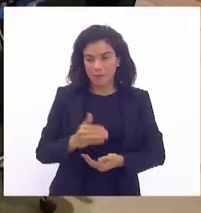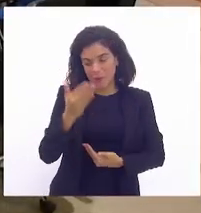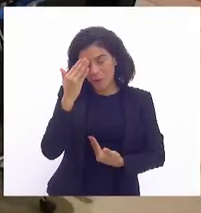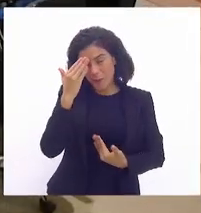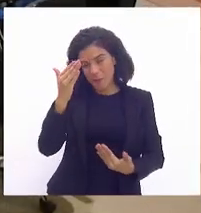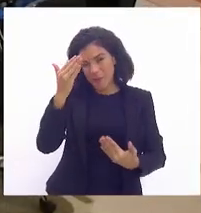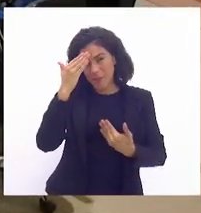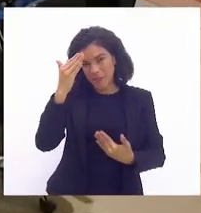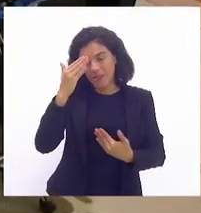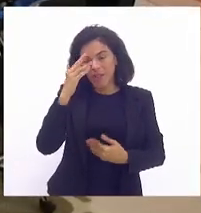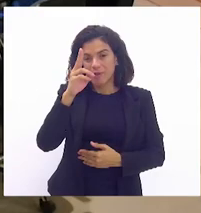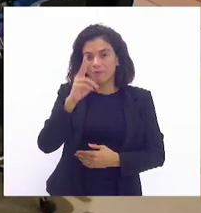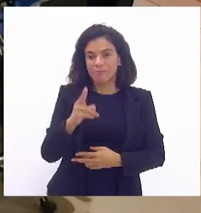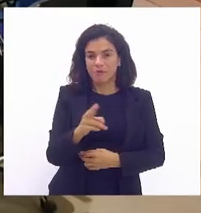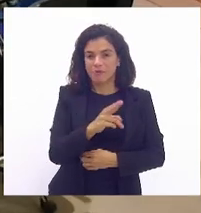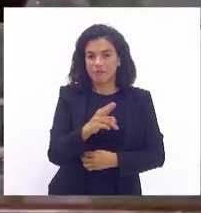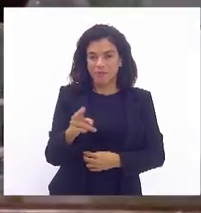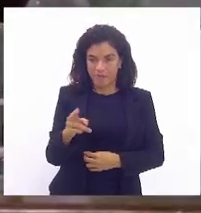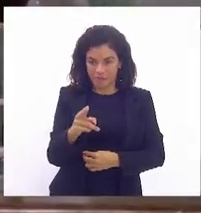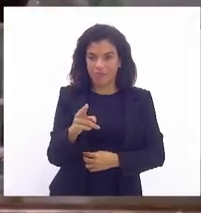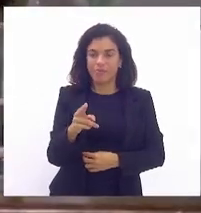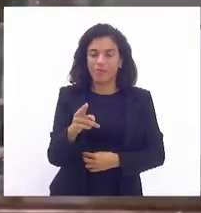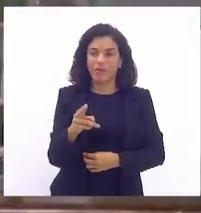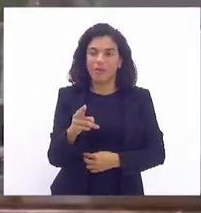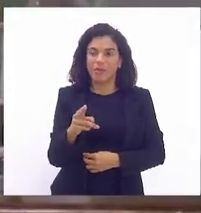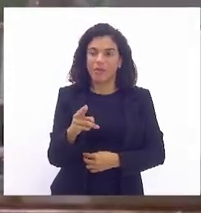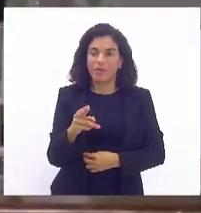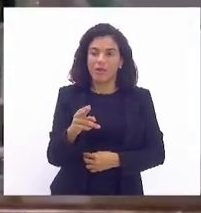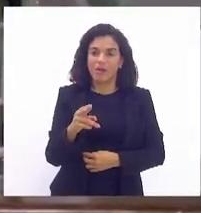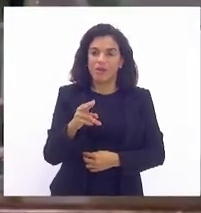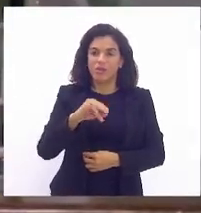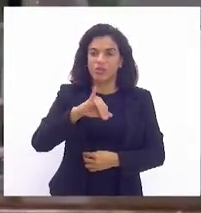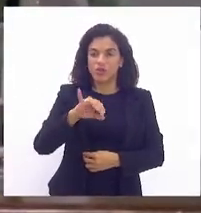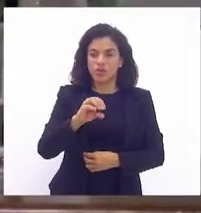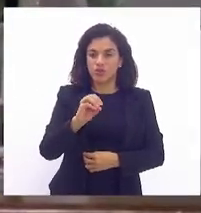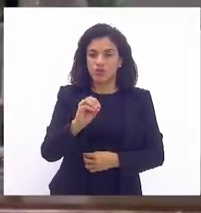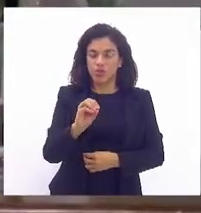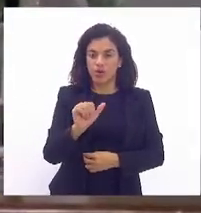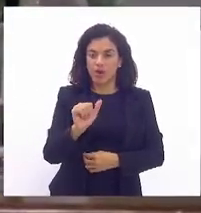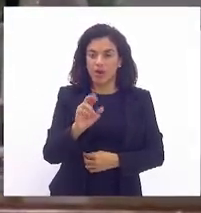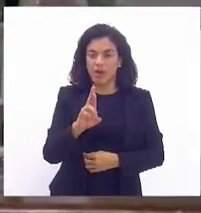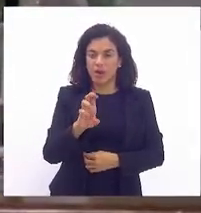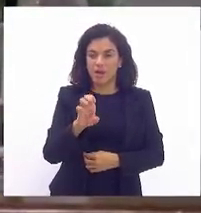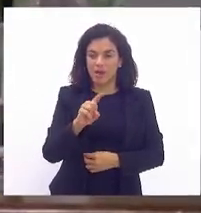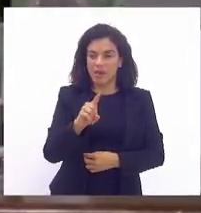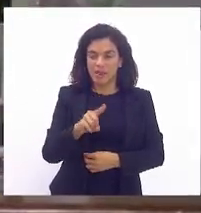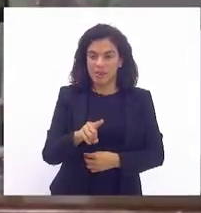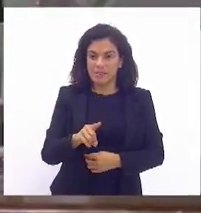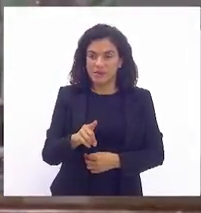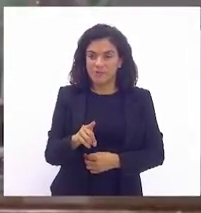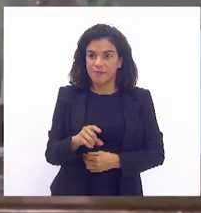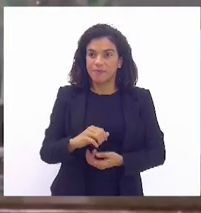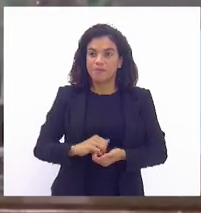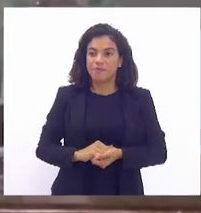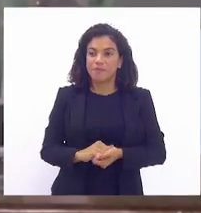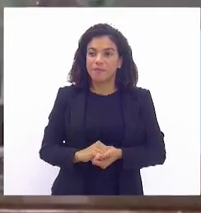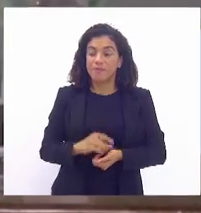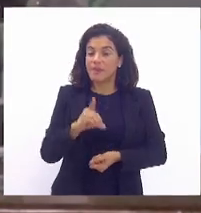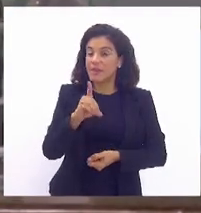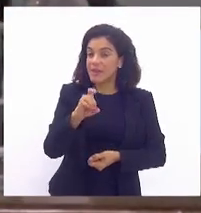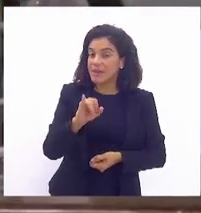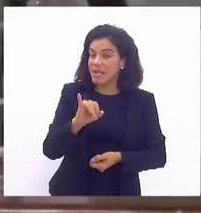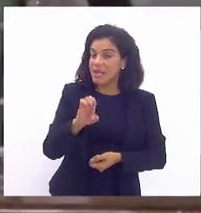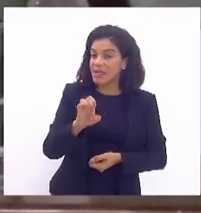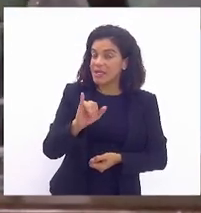Obrigado, vicariado episcopal Padre Juarez. Deise, o Padre Juarez fez